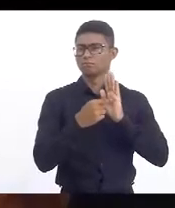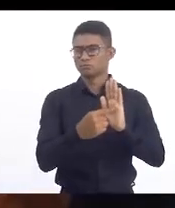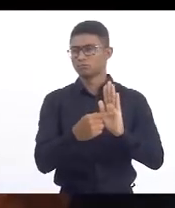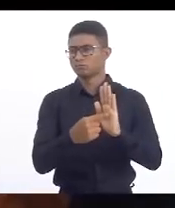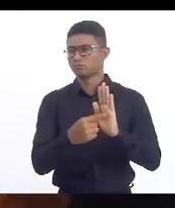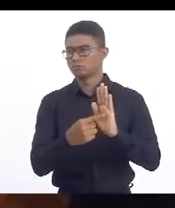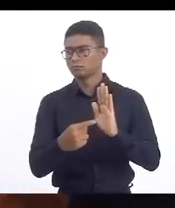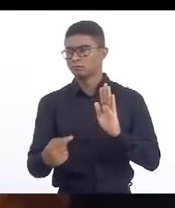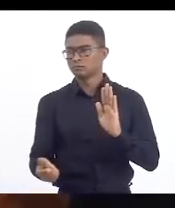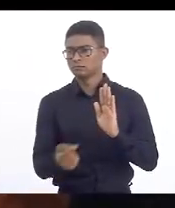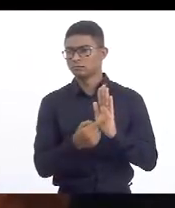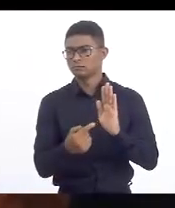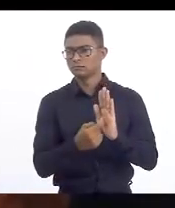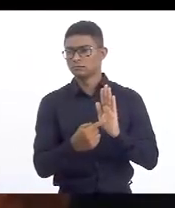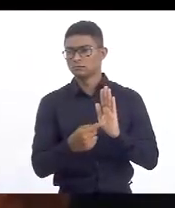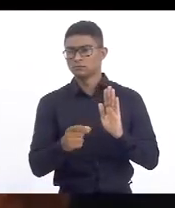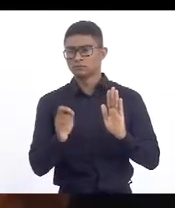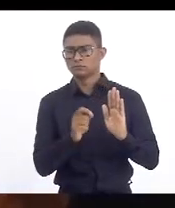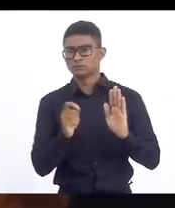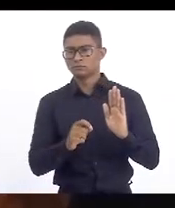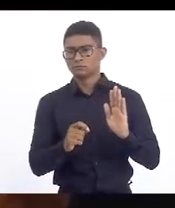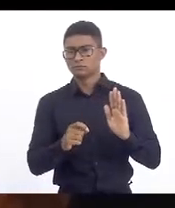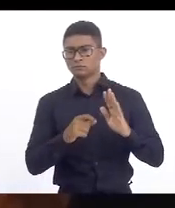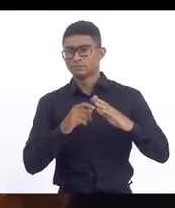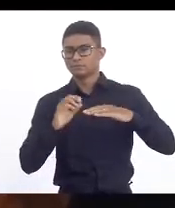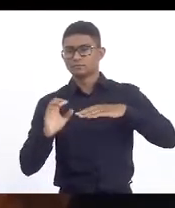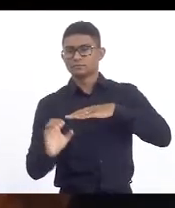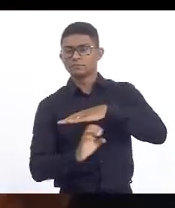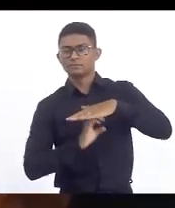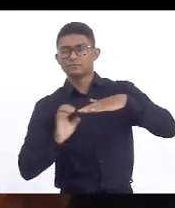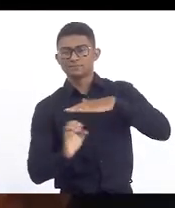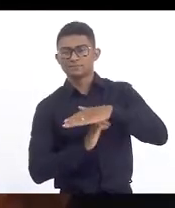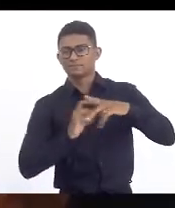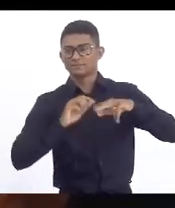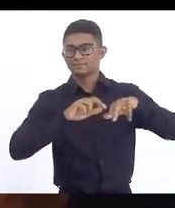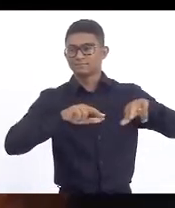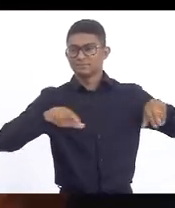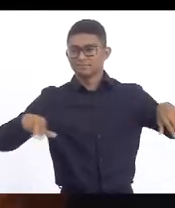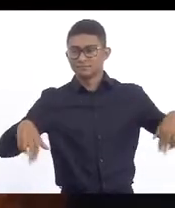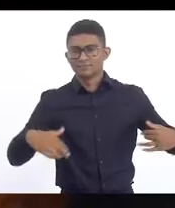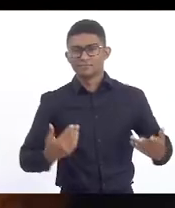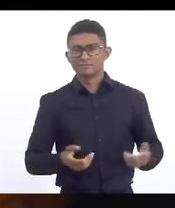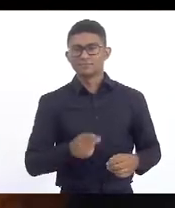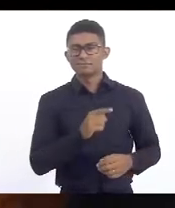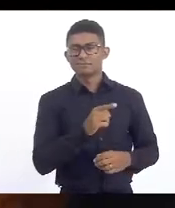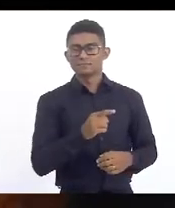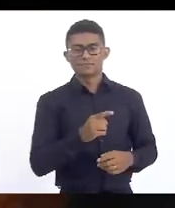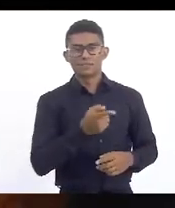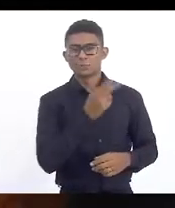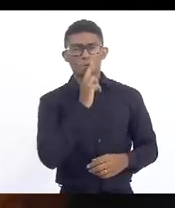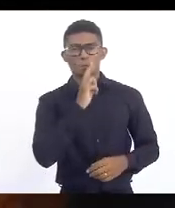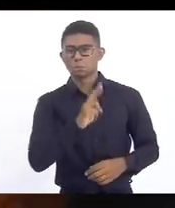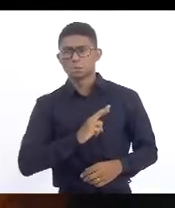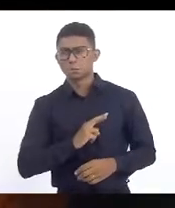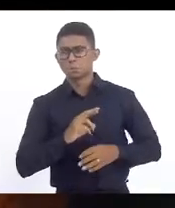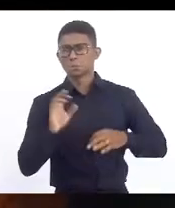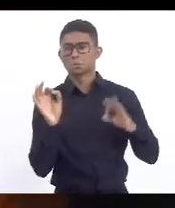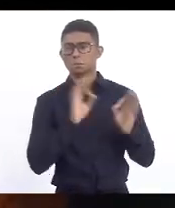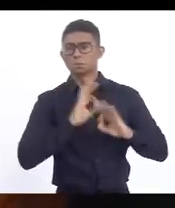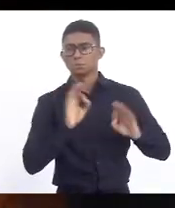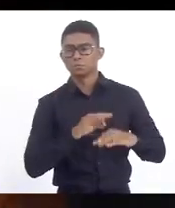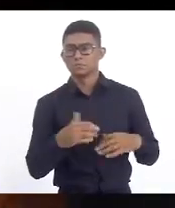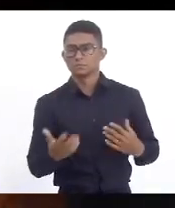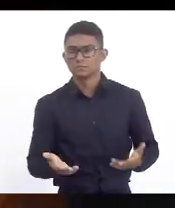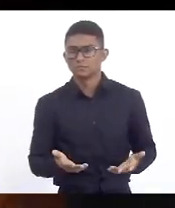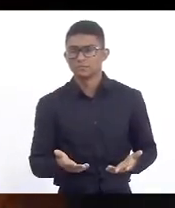agora. E eu fiz uma pergunta: quantas empresas foram autuadas, multadas e quantas licenças foram cassadas? Não responderam. Eu acredito que nenhuma.